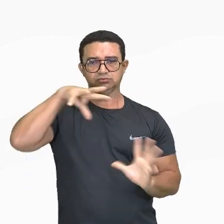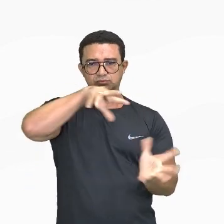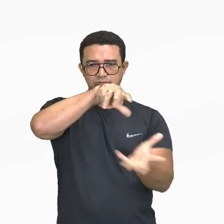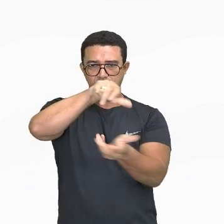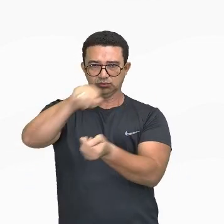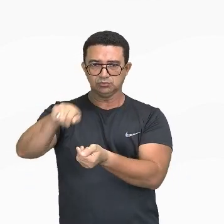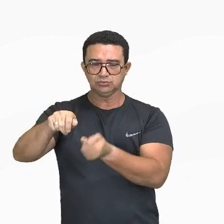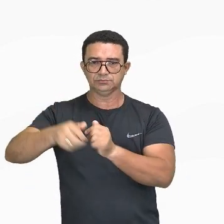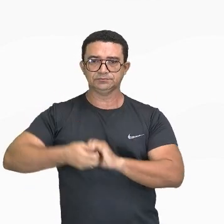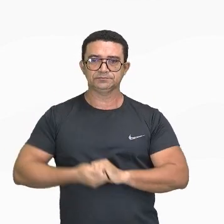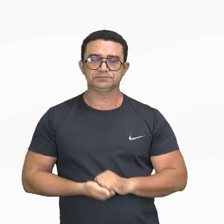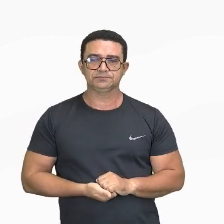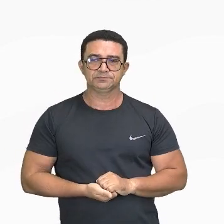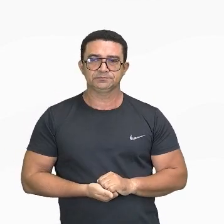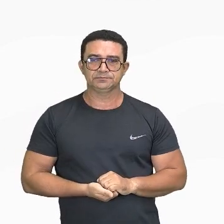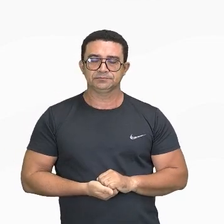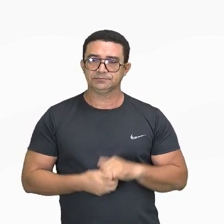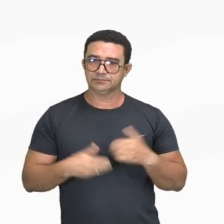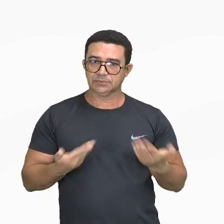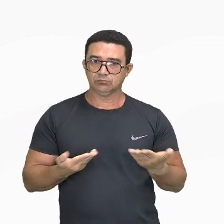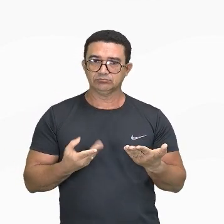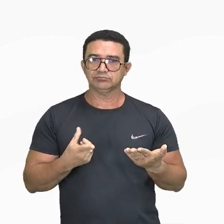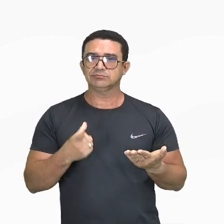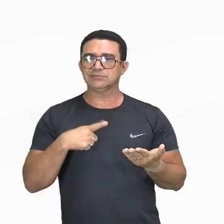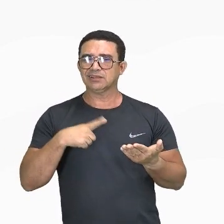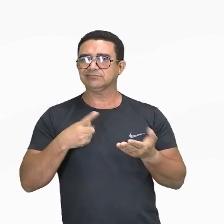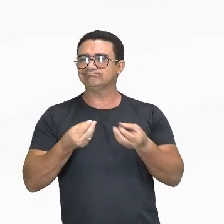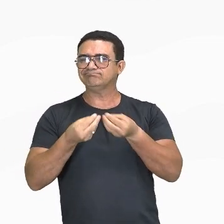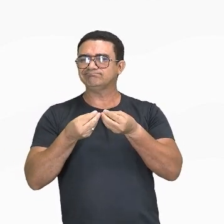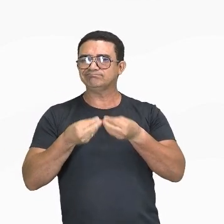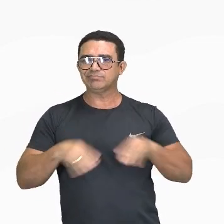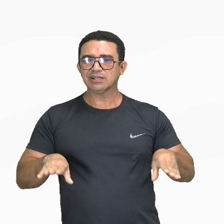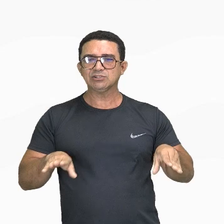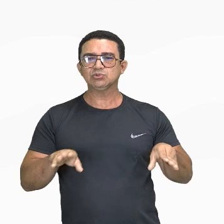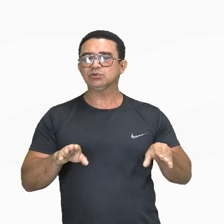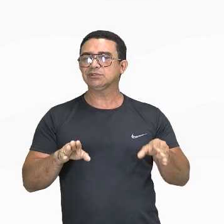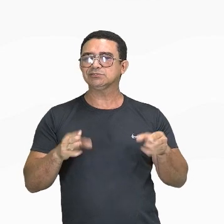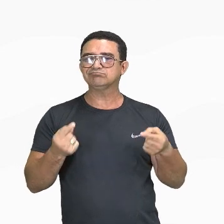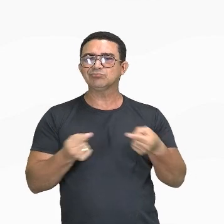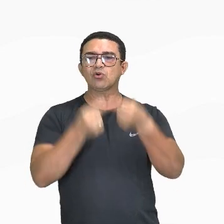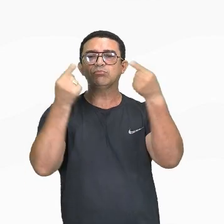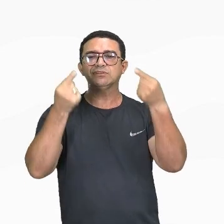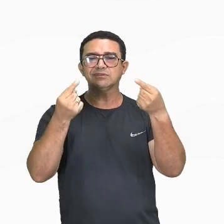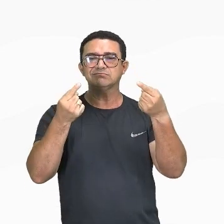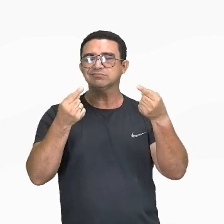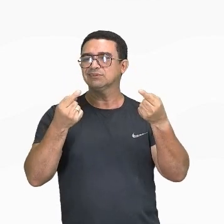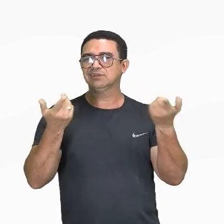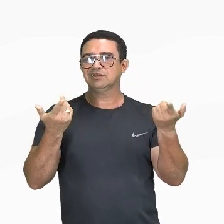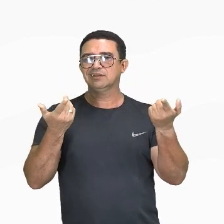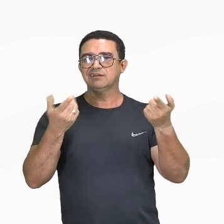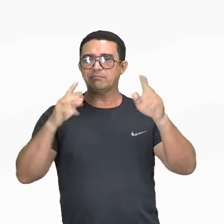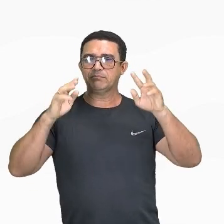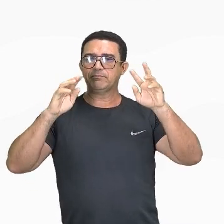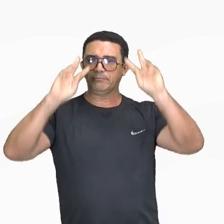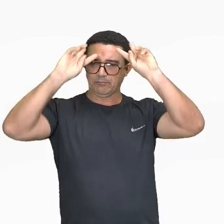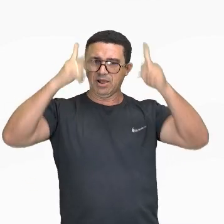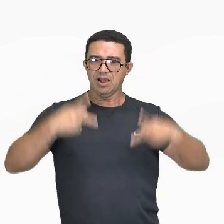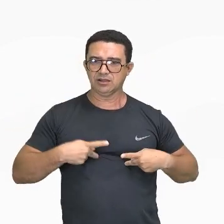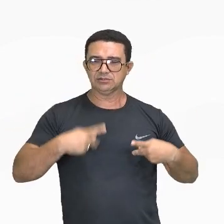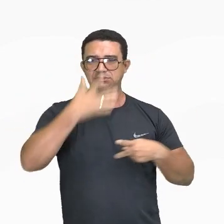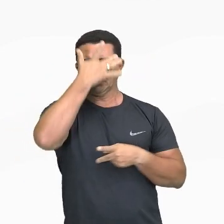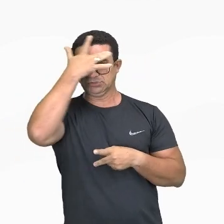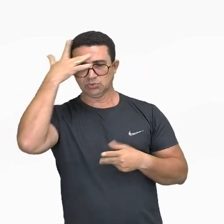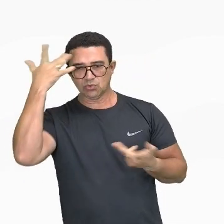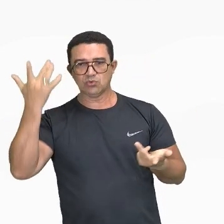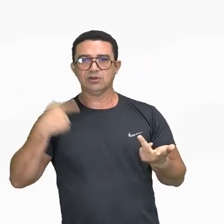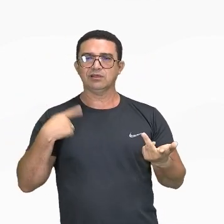ecossistemas, né? Como a gente pôde observar, a gente vai ter aí prejuízos, né, relacionados com toda a população, temos também a biodiversidade